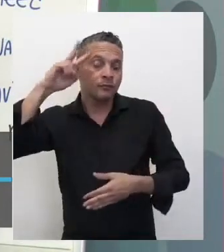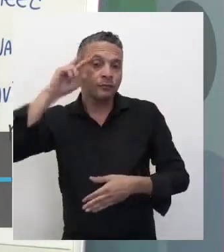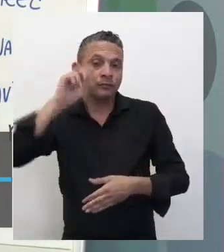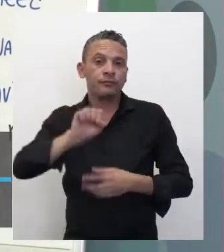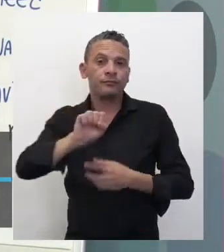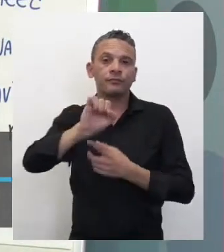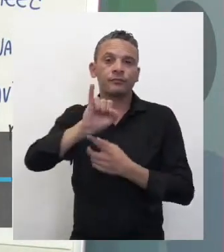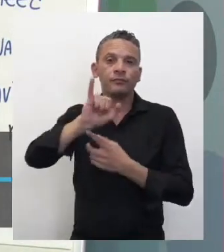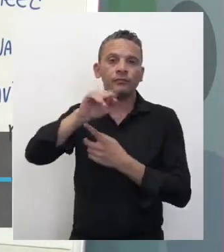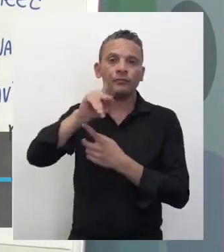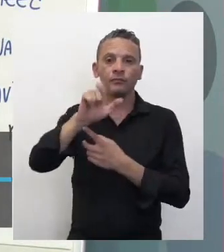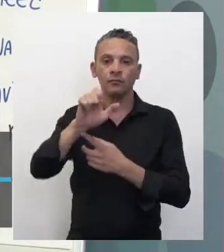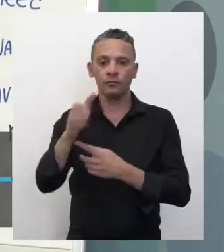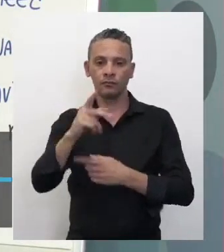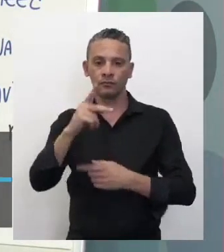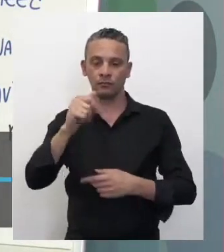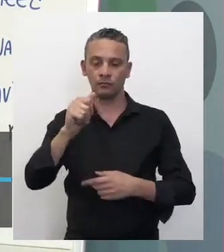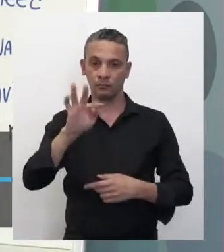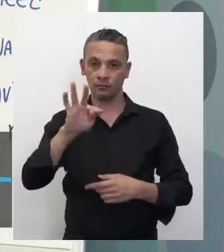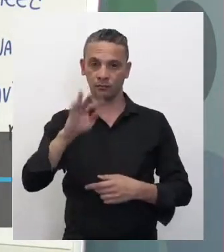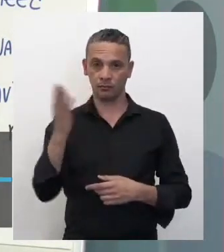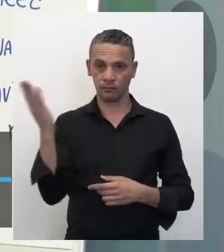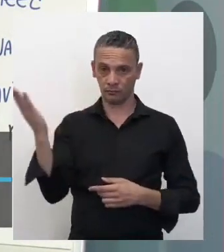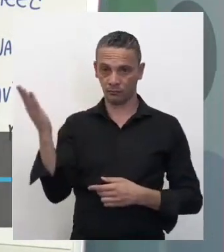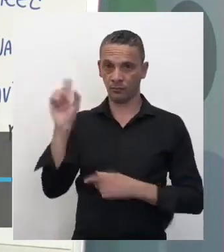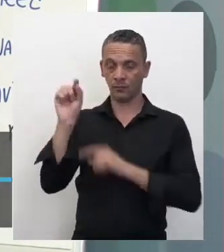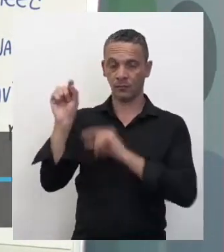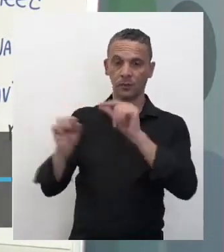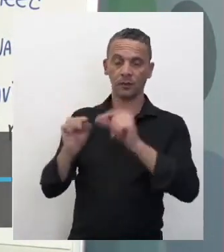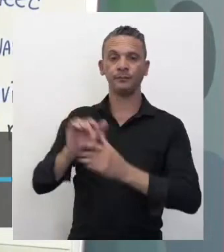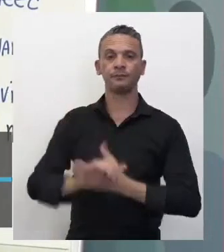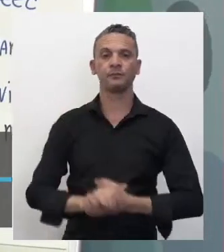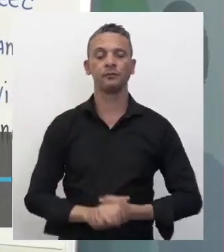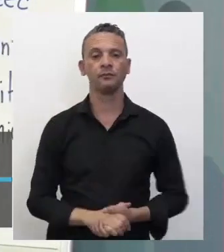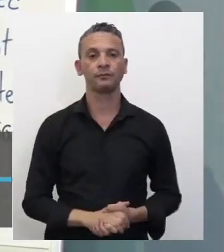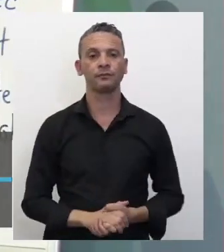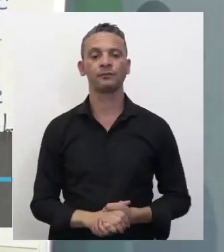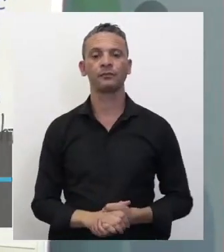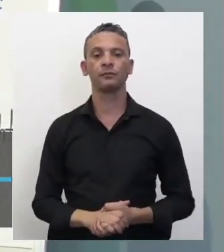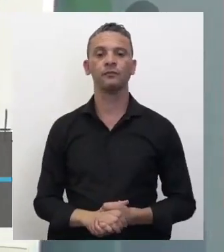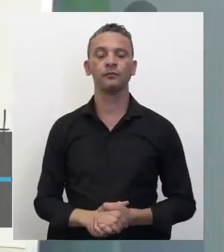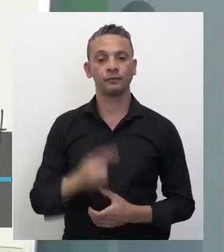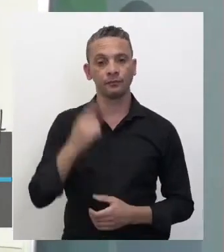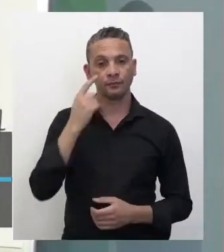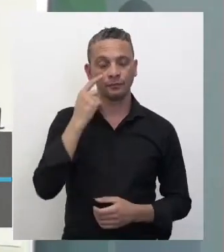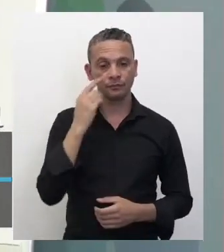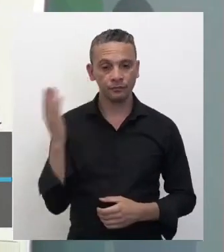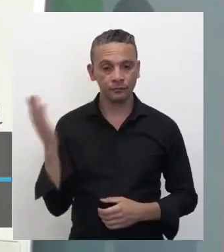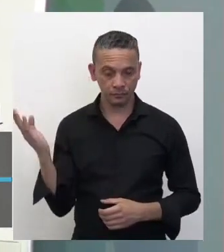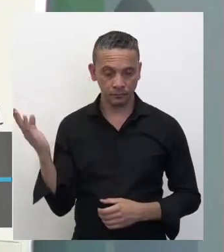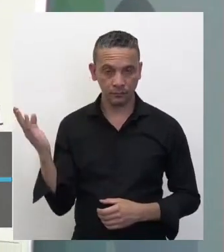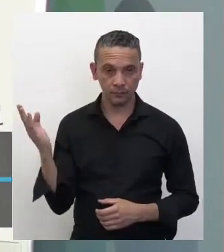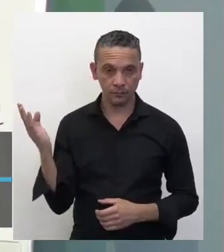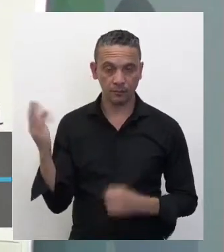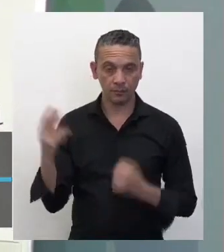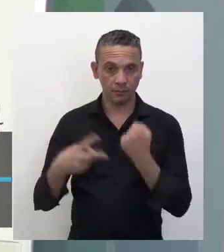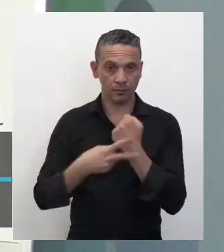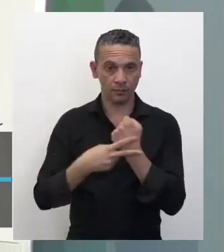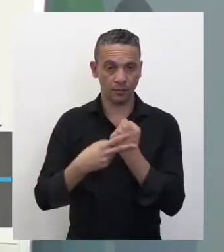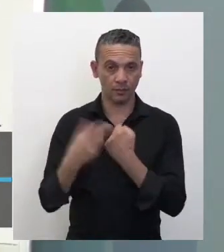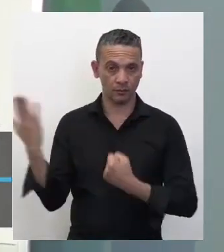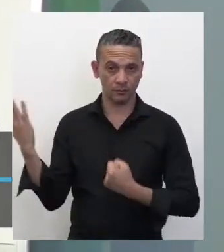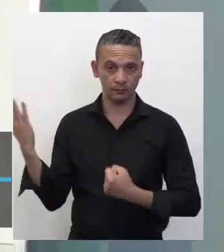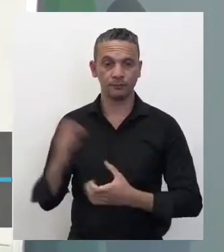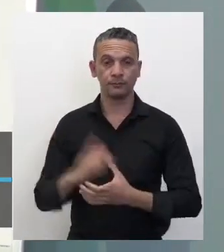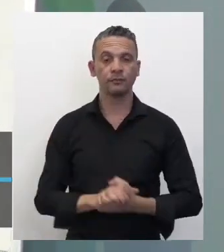Past, o que ele é, né? Então, aqui na nossa lousa, a gente tem o Simple Past dos Regular Verbs.